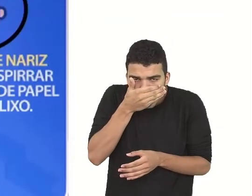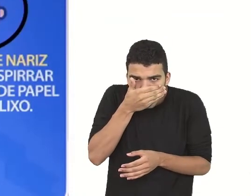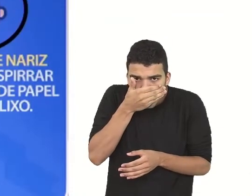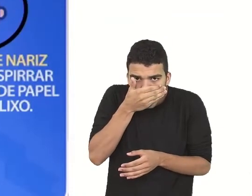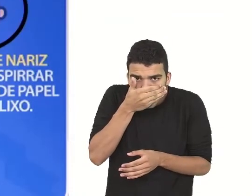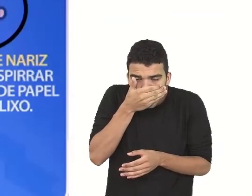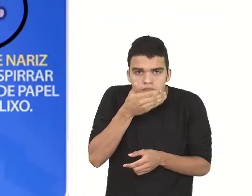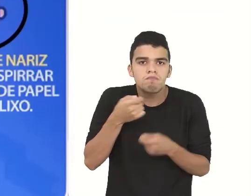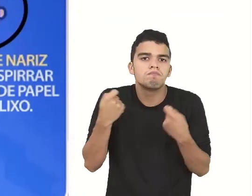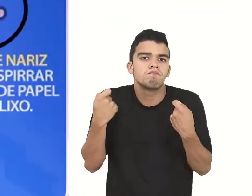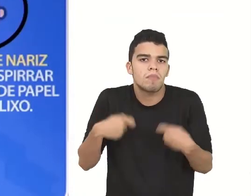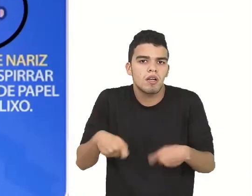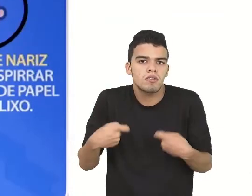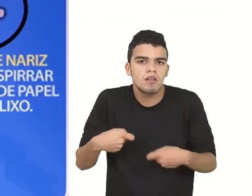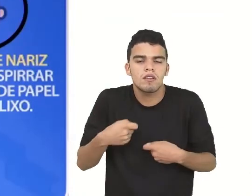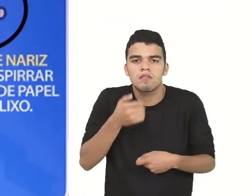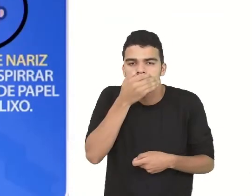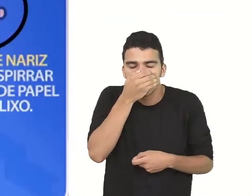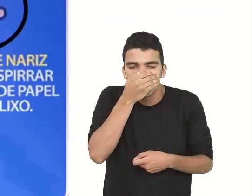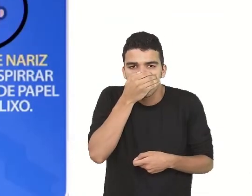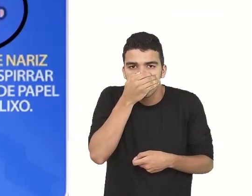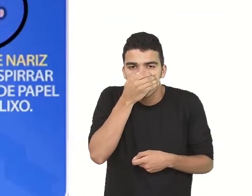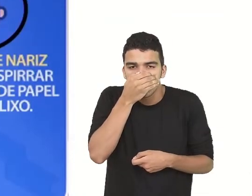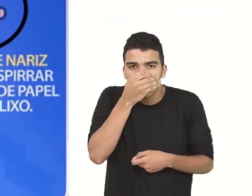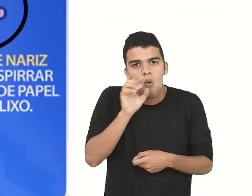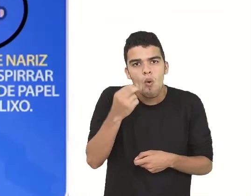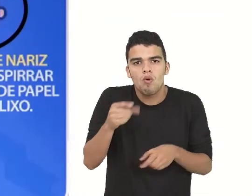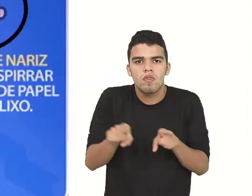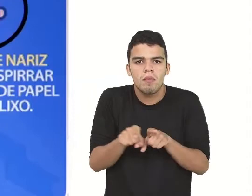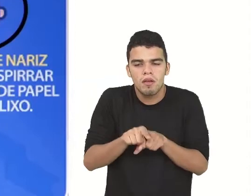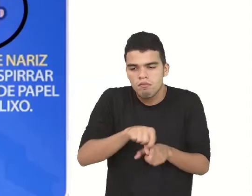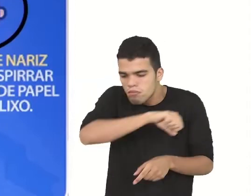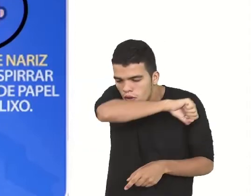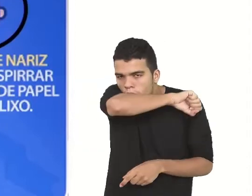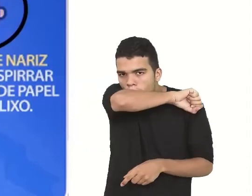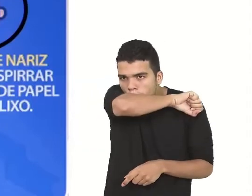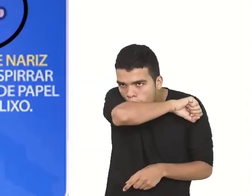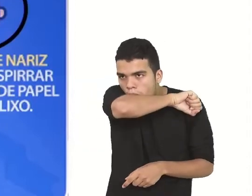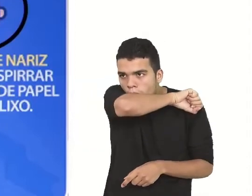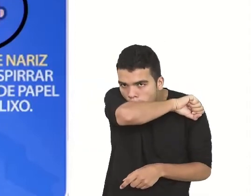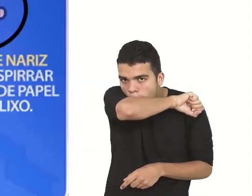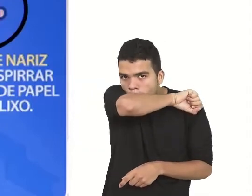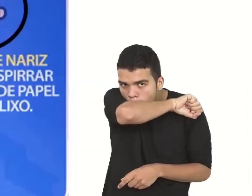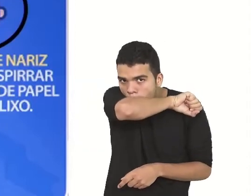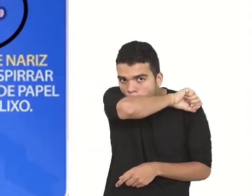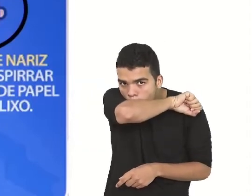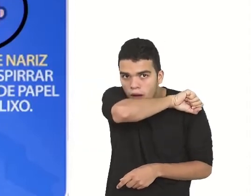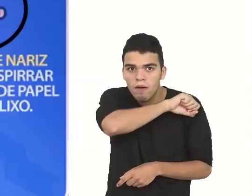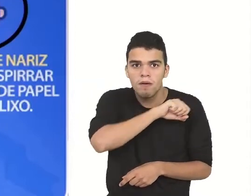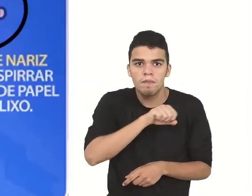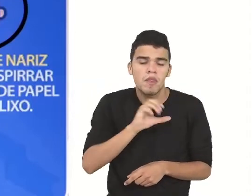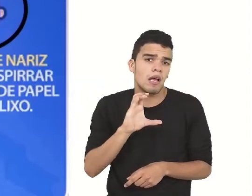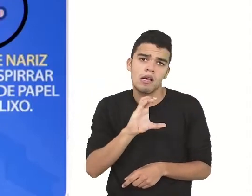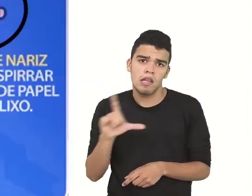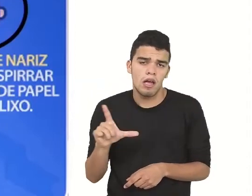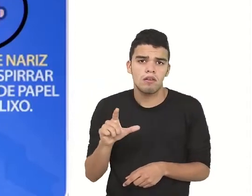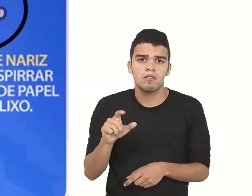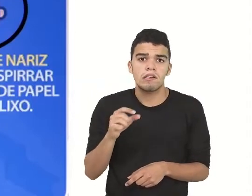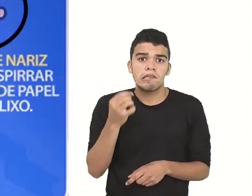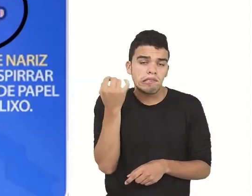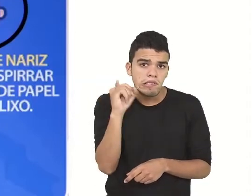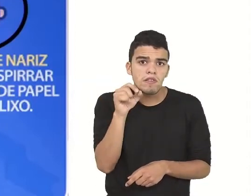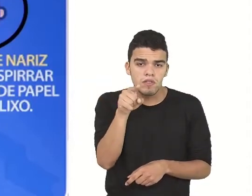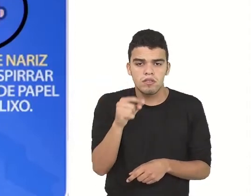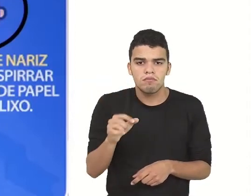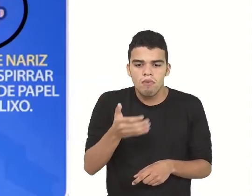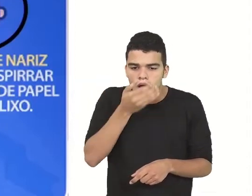colocando a boca e o nariz no cotovelo, tá? Obviamente que depois que você faz isso, você deve higienizar tanto aquela